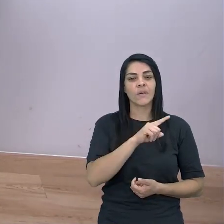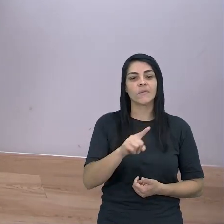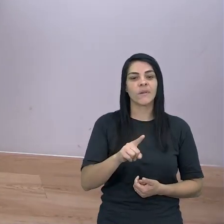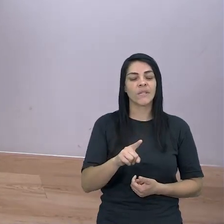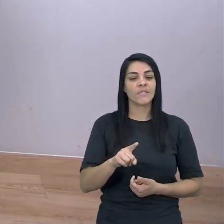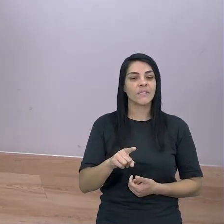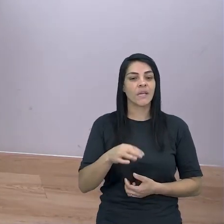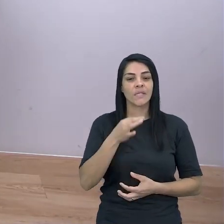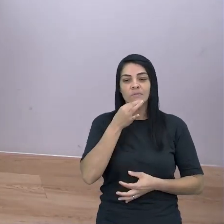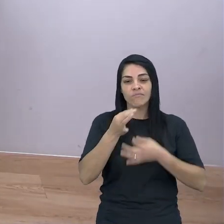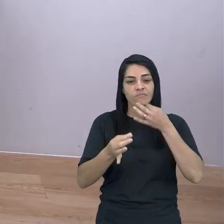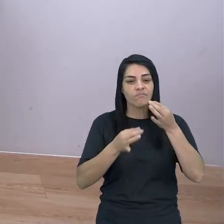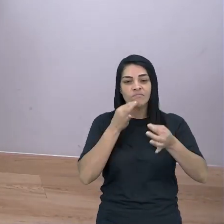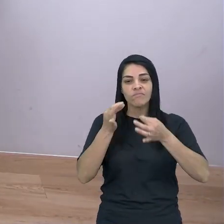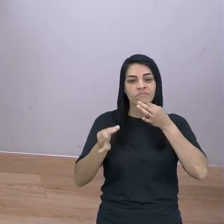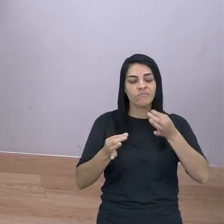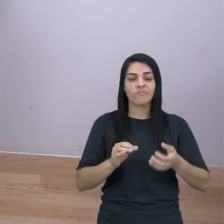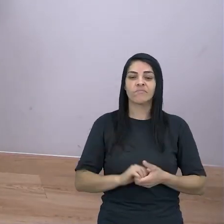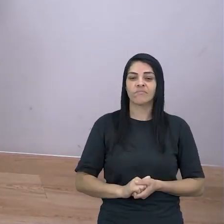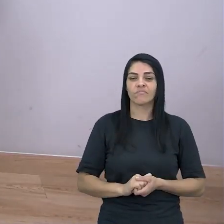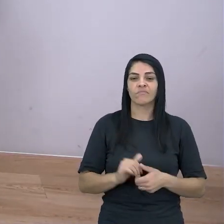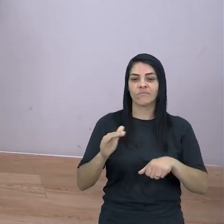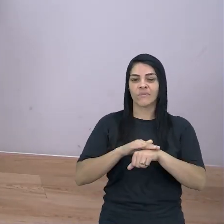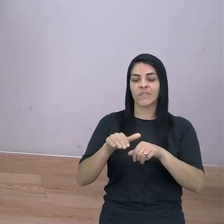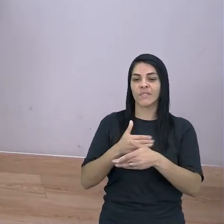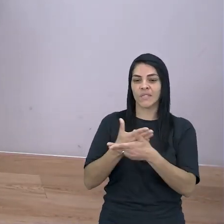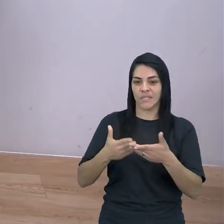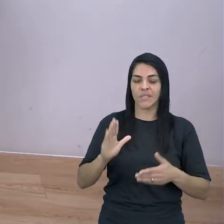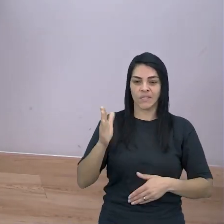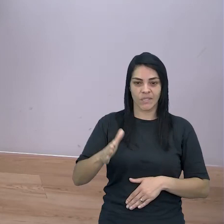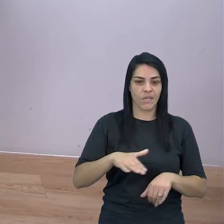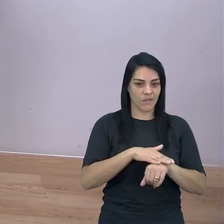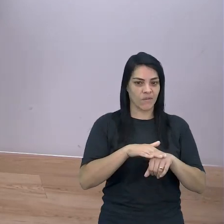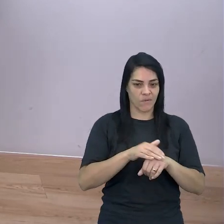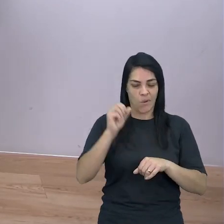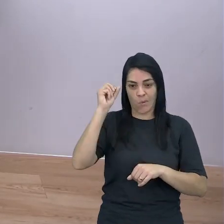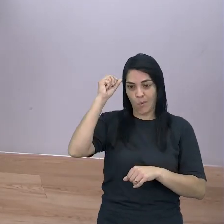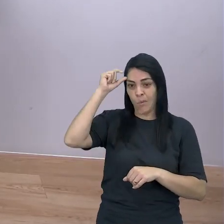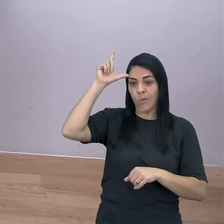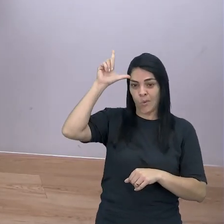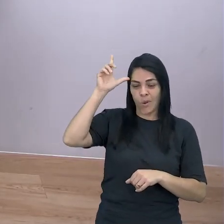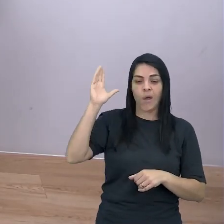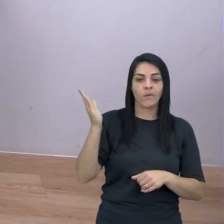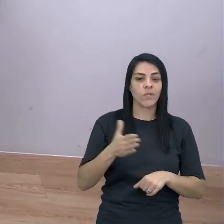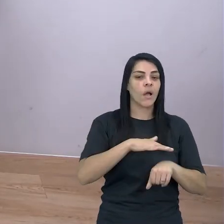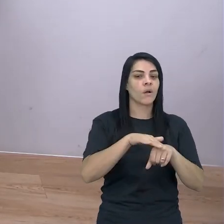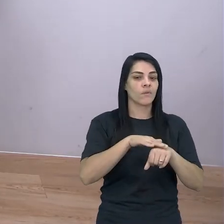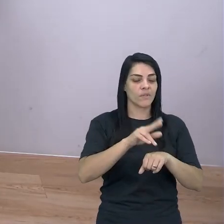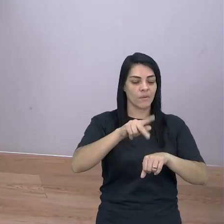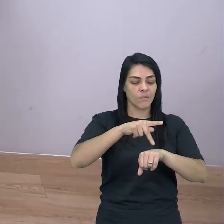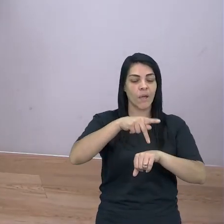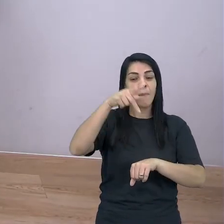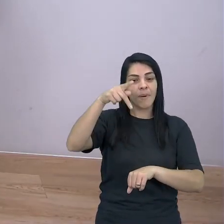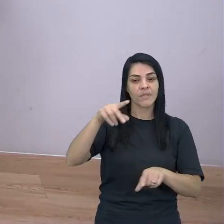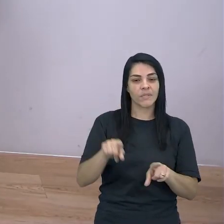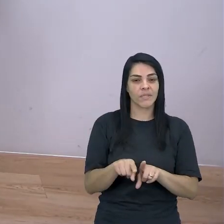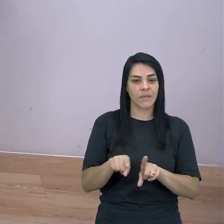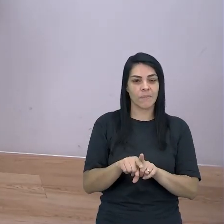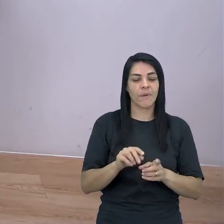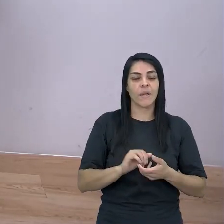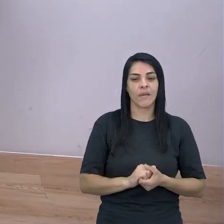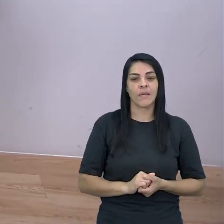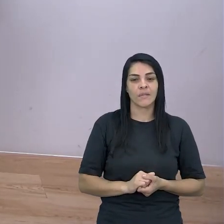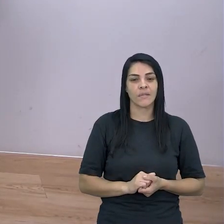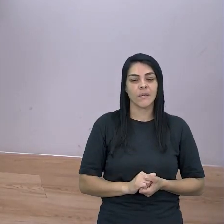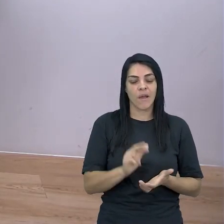Ale? Conta um pouquinho pra gente. Olha, a gente falou bastante aqui da parte cultural, né, da Páscoa. A Ivandra trouxe pra